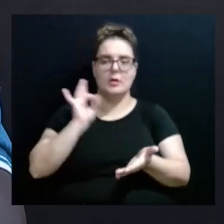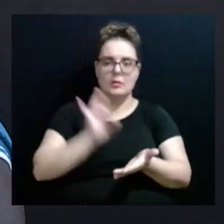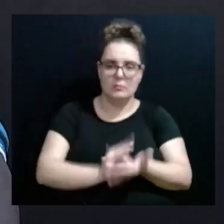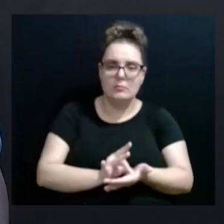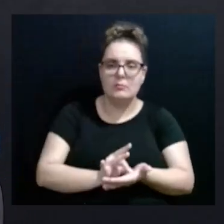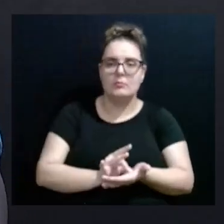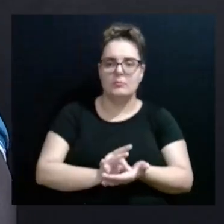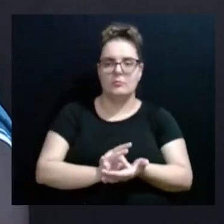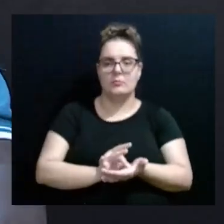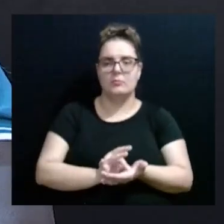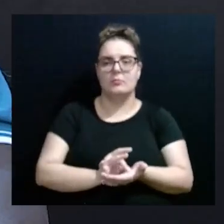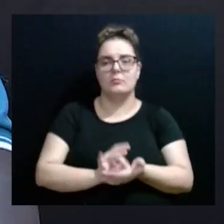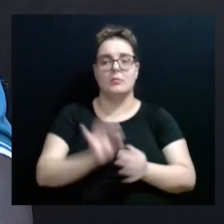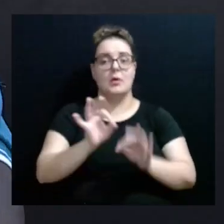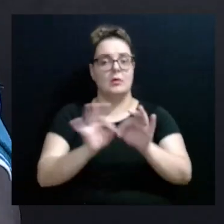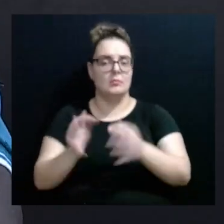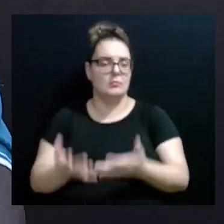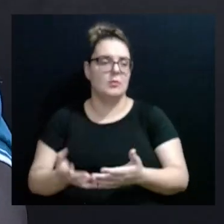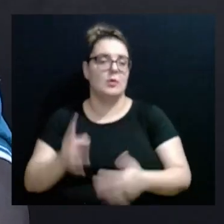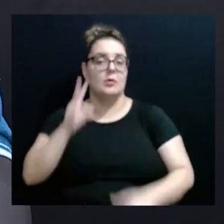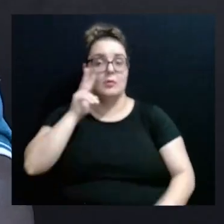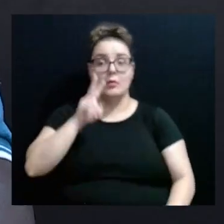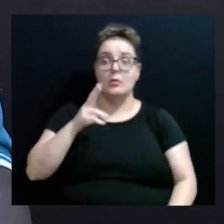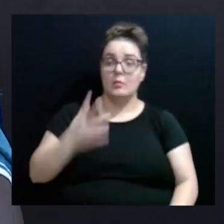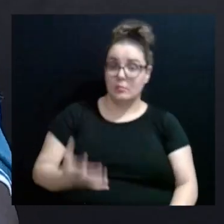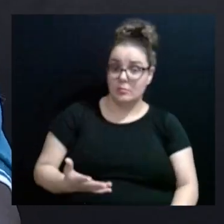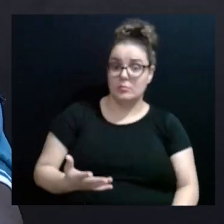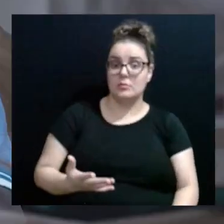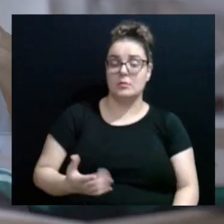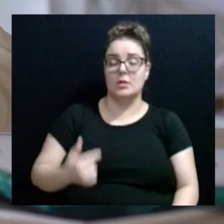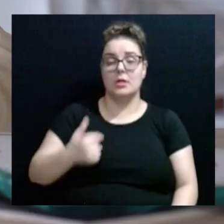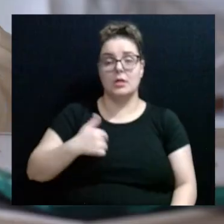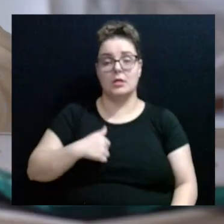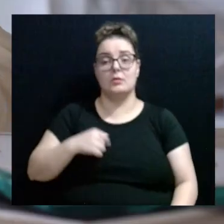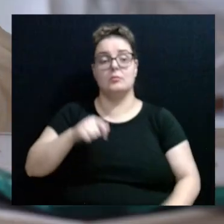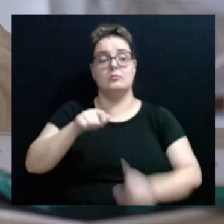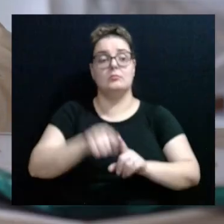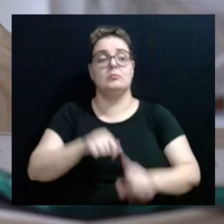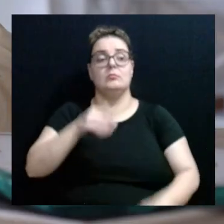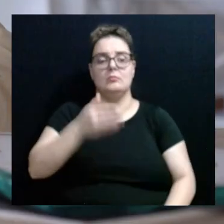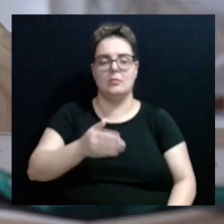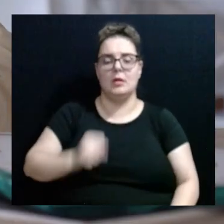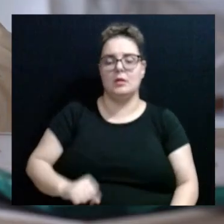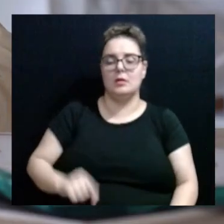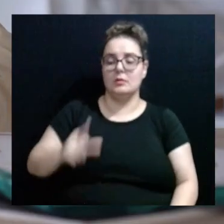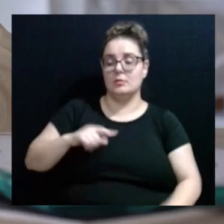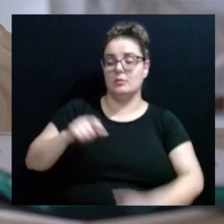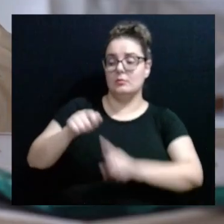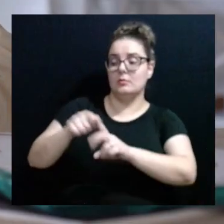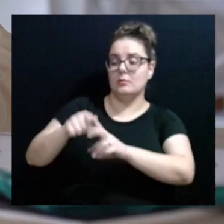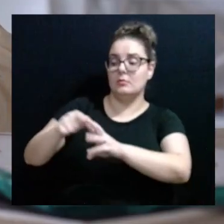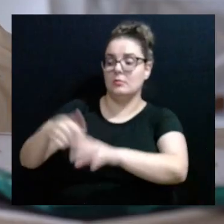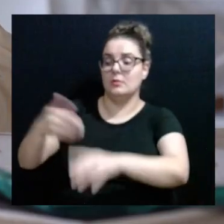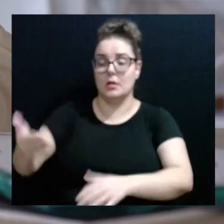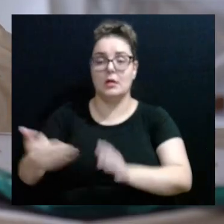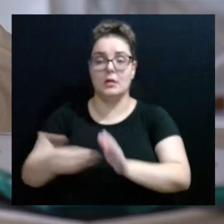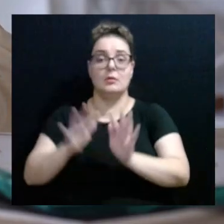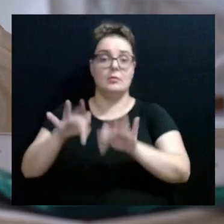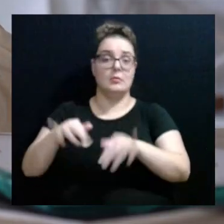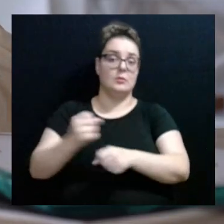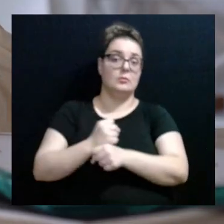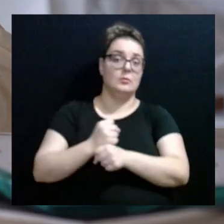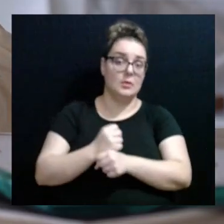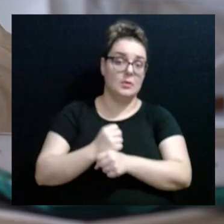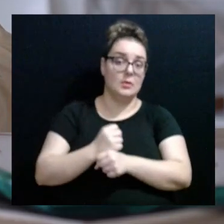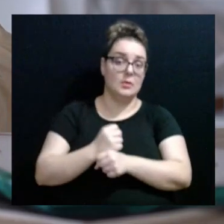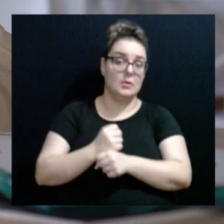para realmente resgatar esse planejamento, né? Olhar, olha, eu estou no mês X, eu tenho X mês até o